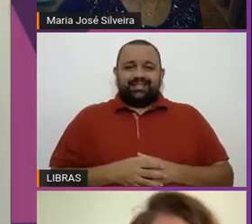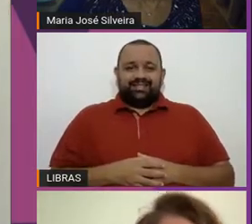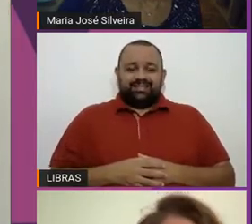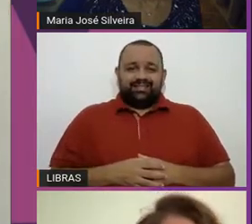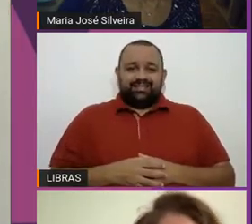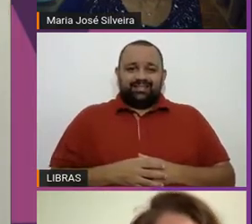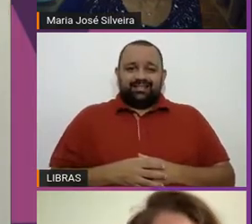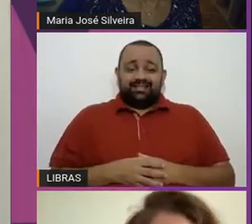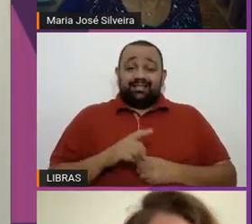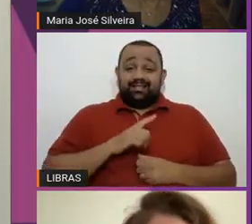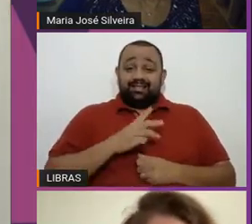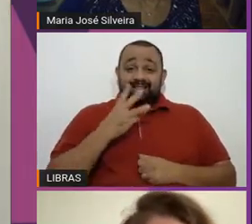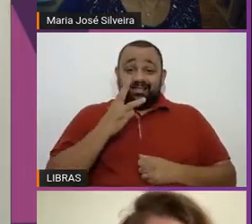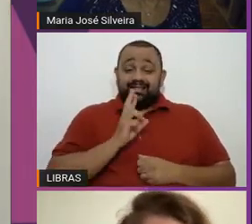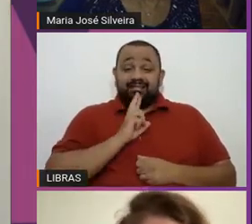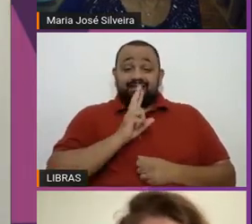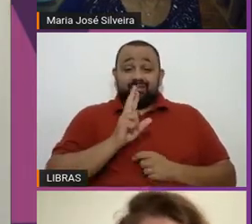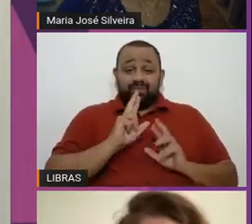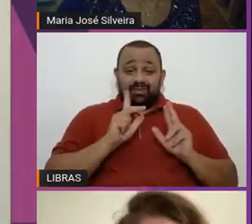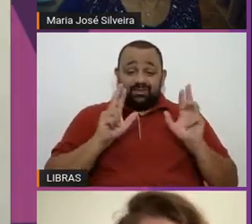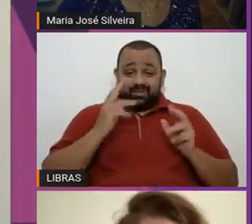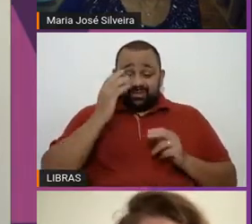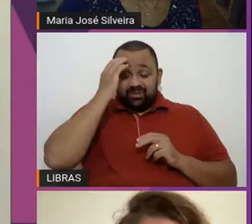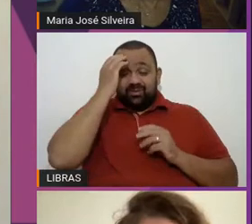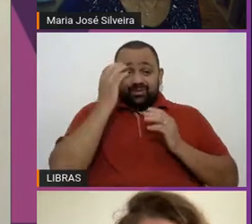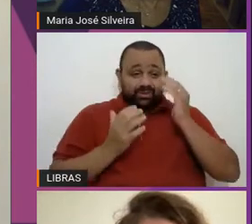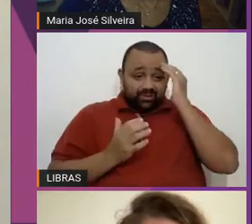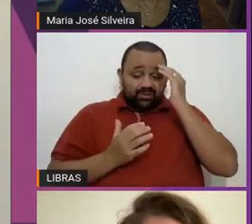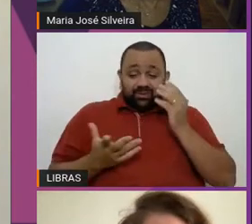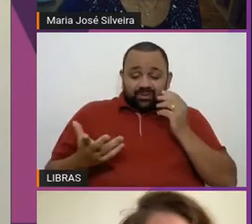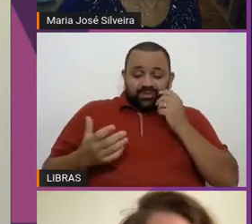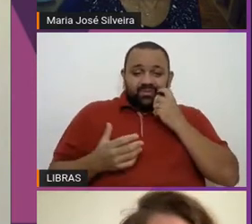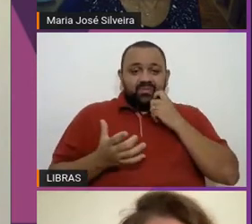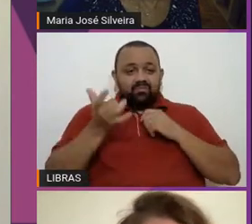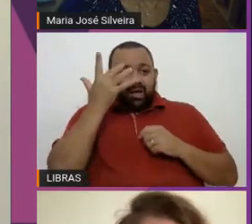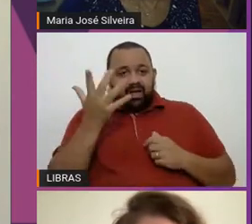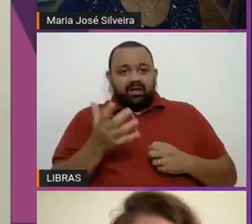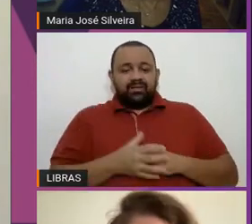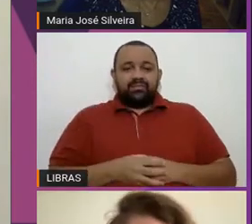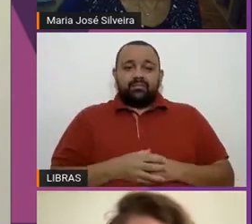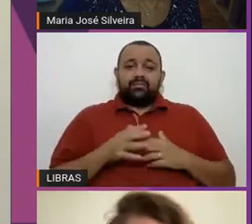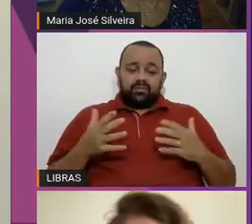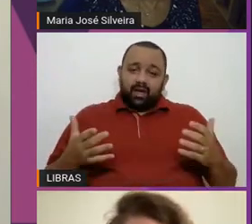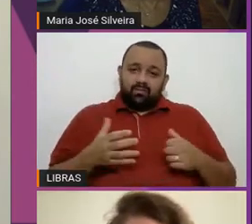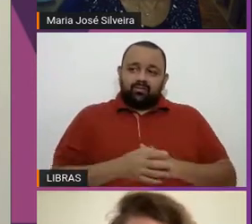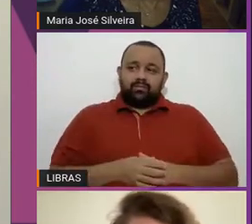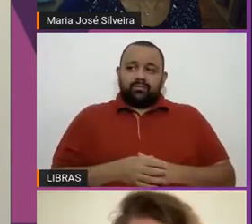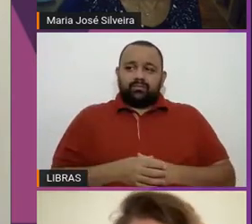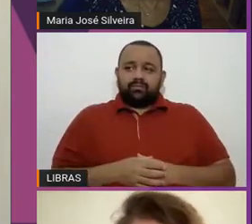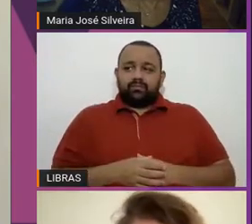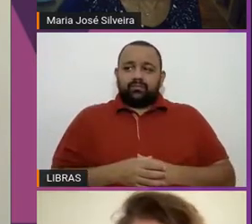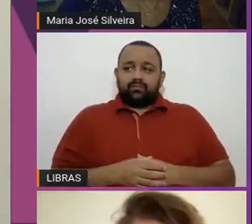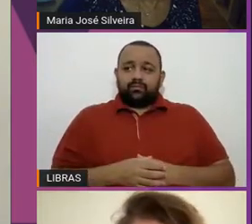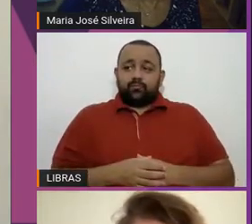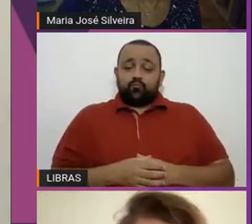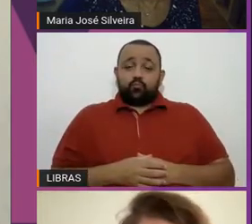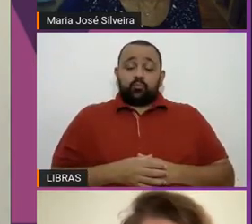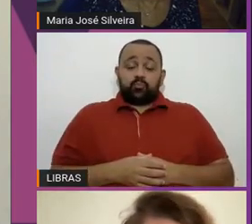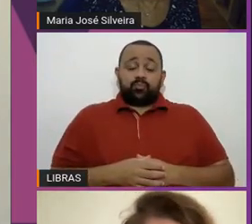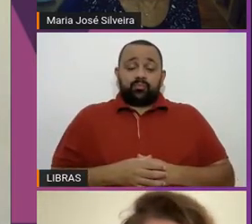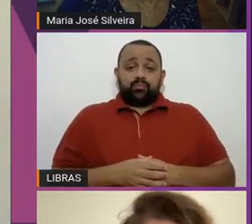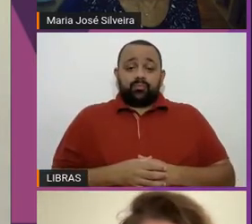fiquei com três respostas diferentes na cabeça mas então vamos lá o processo